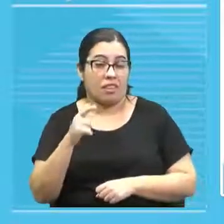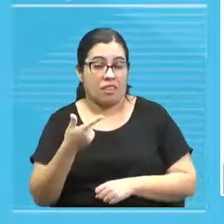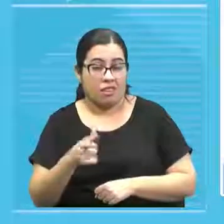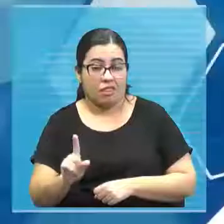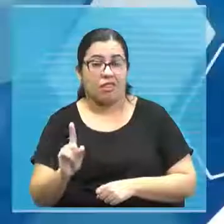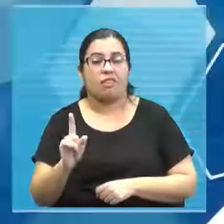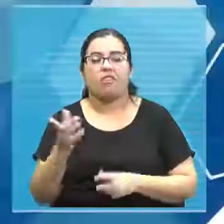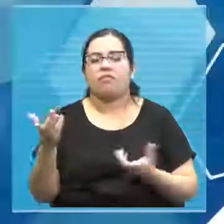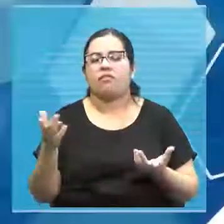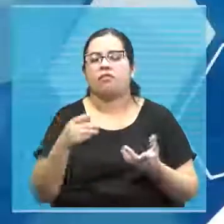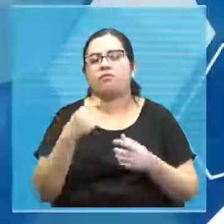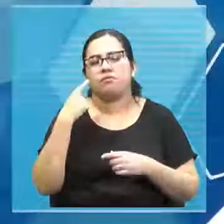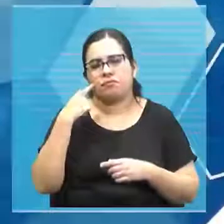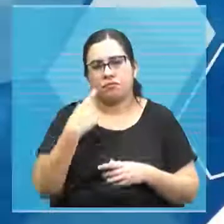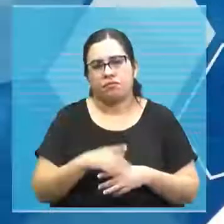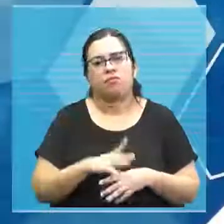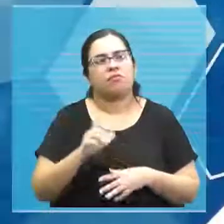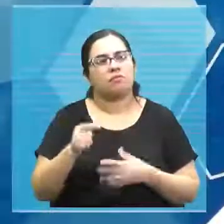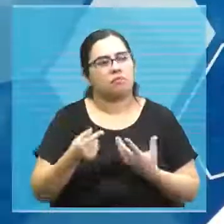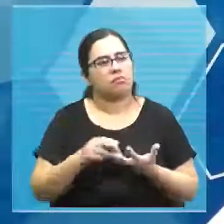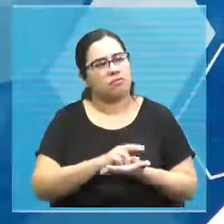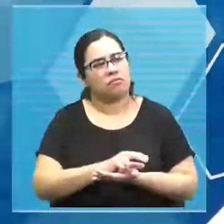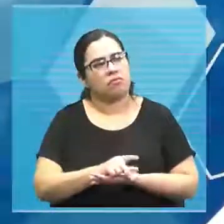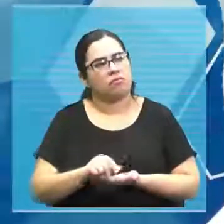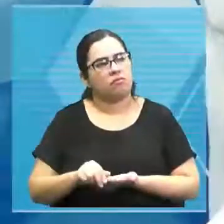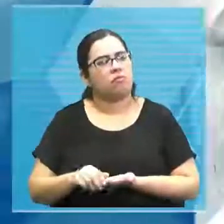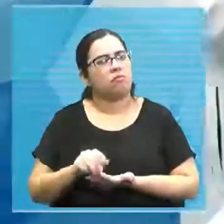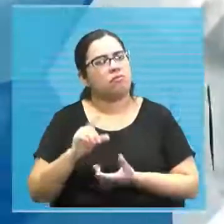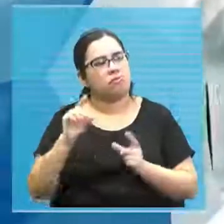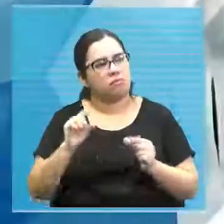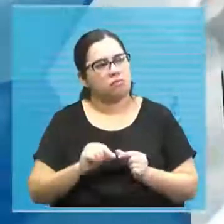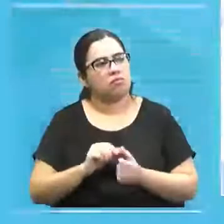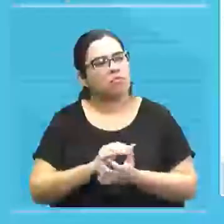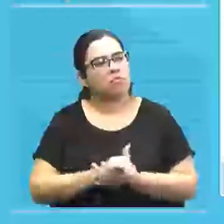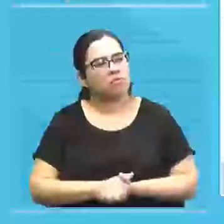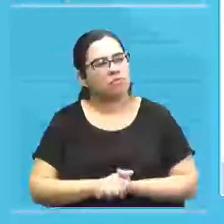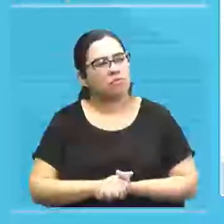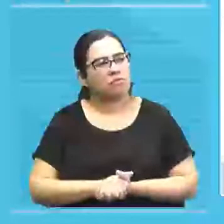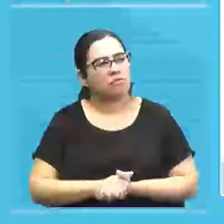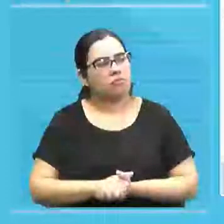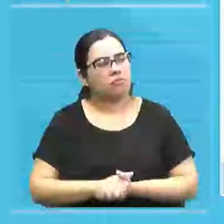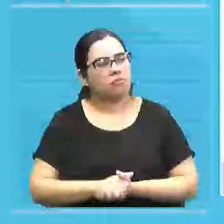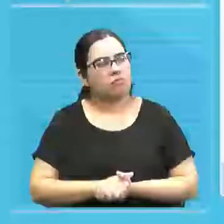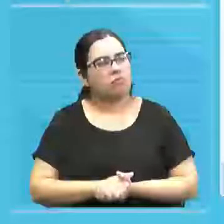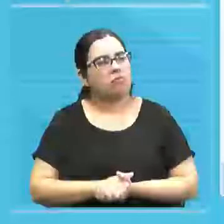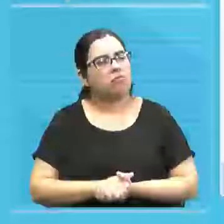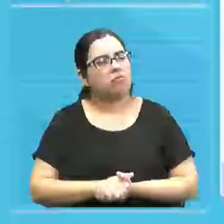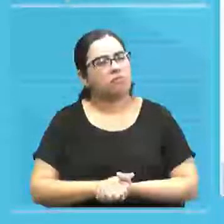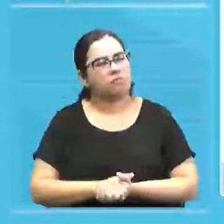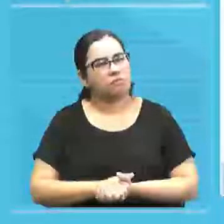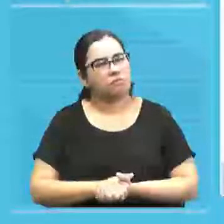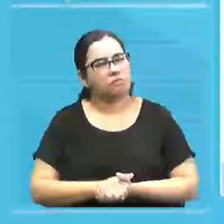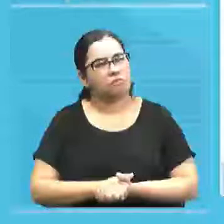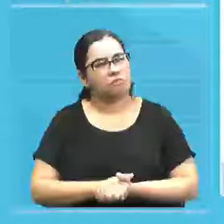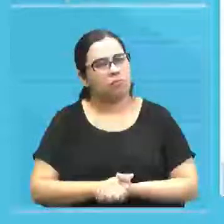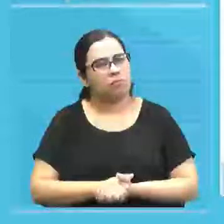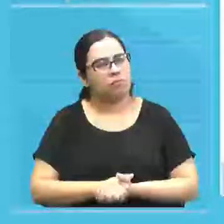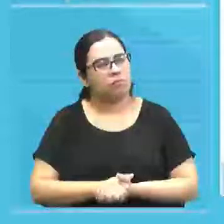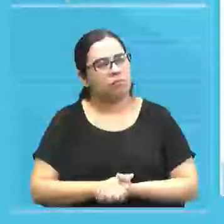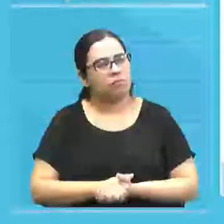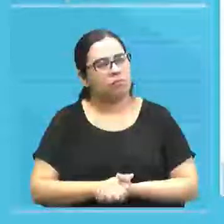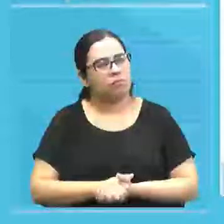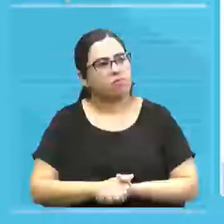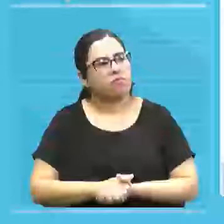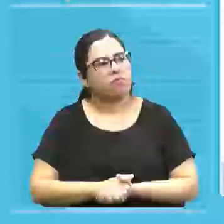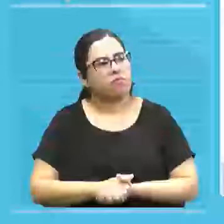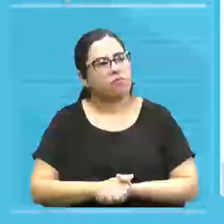as Produções são direcionadas para custos mais baixos deixa eu dar uma olhada aqui o crescimento econômico dos países em desenvolvimento